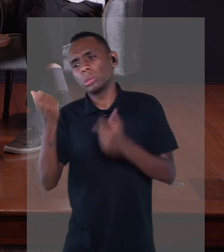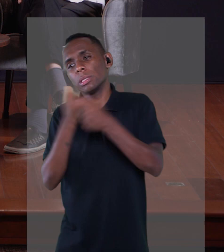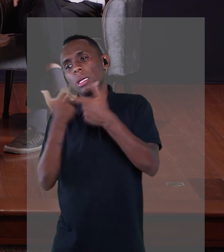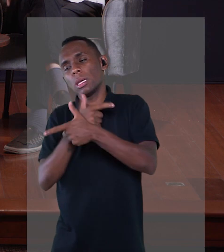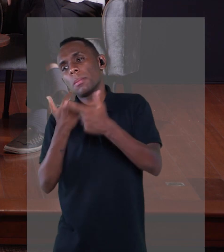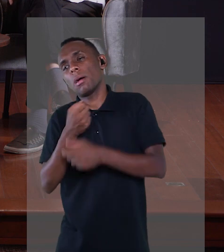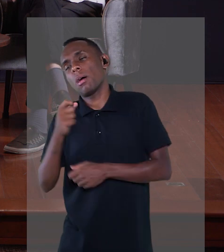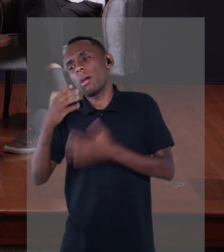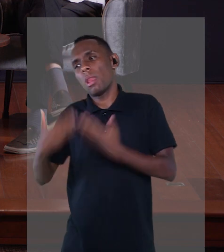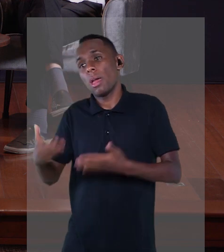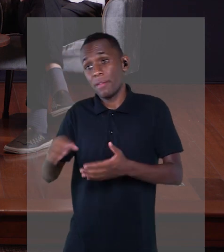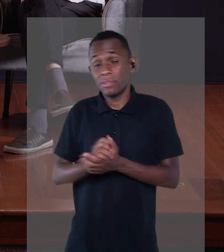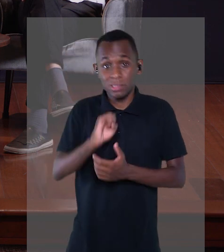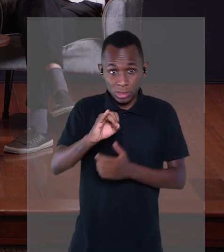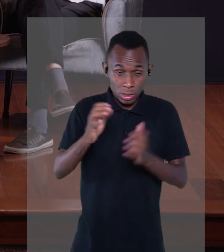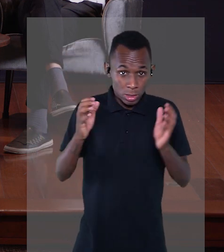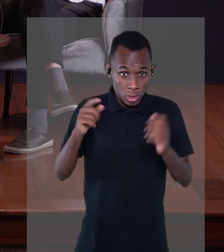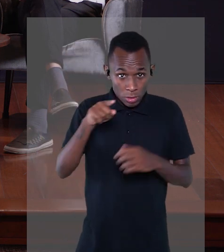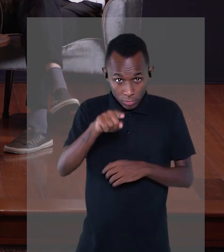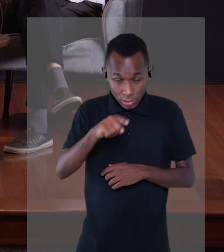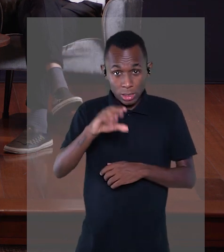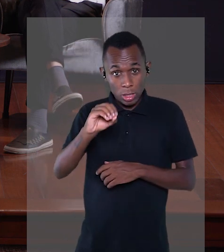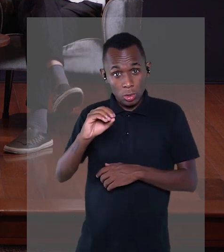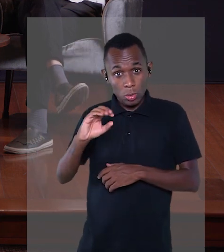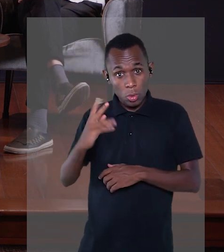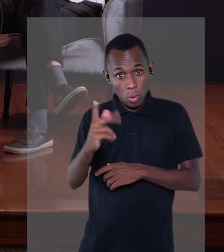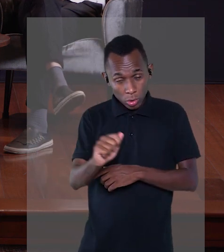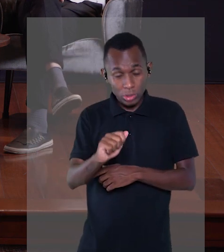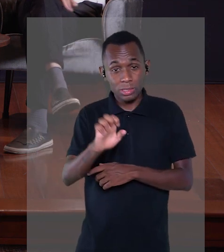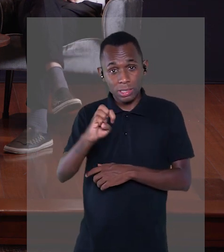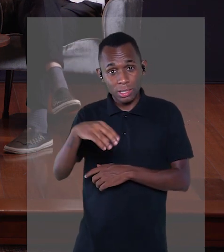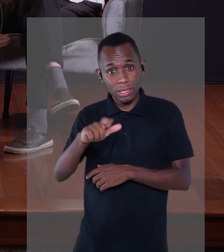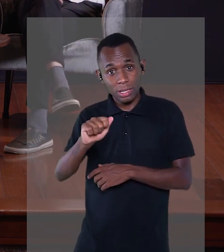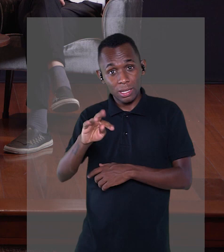você conhecesse as músicas do Coxas em Lata, talvez você mudasse um pouquinho a sua avaliação.